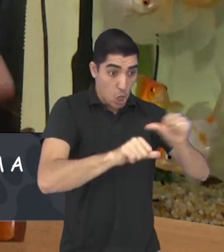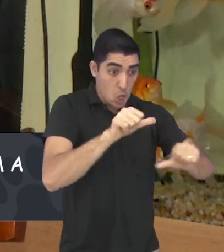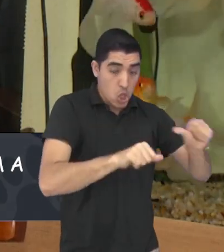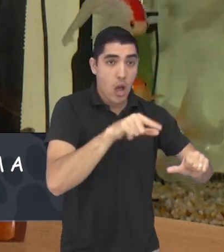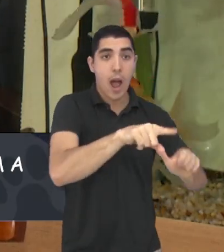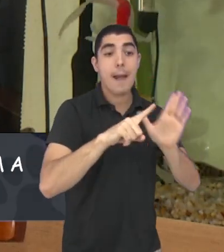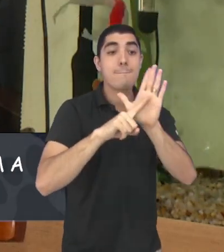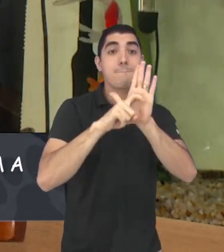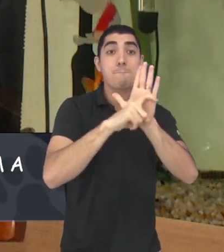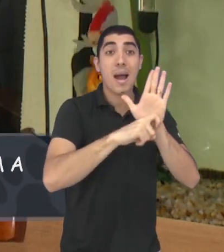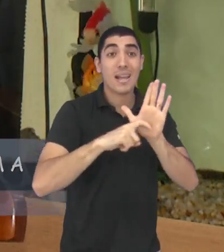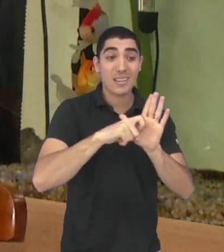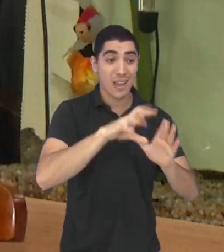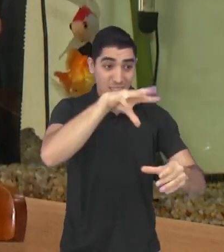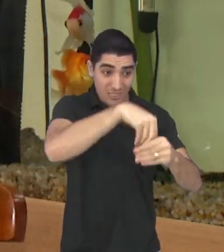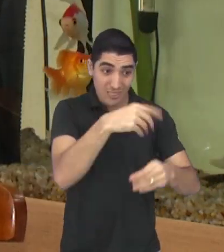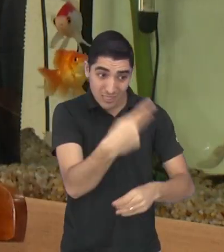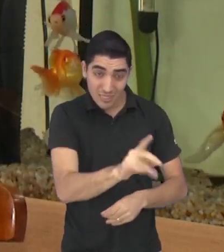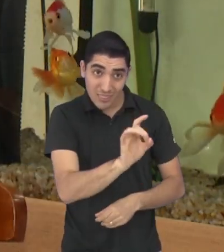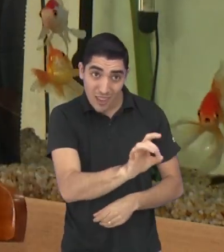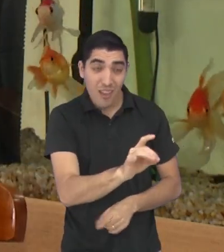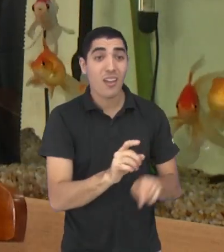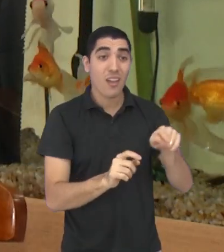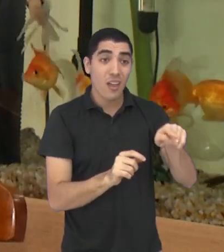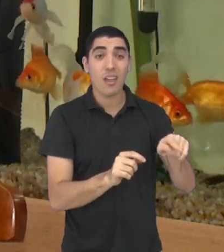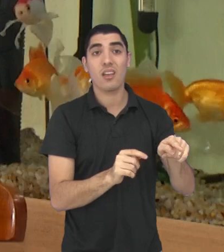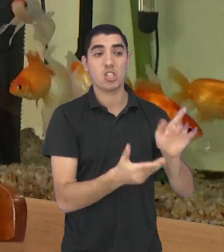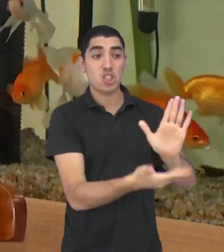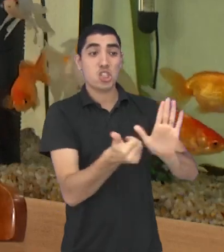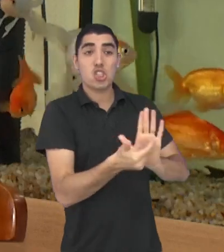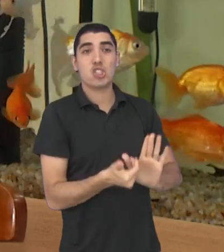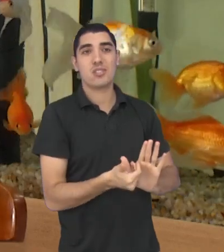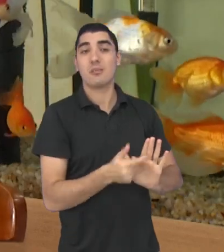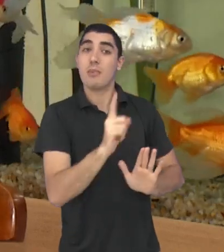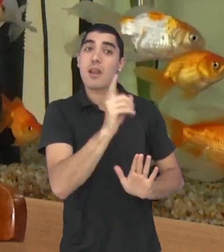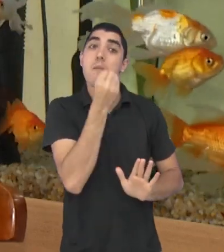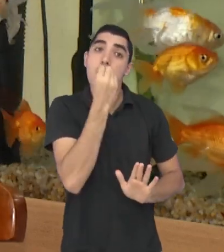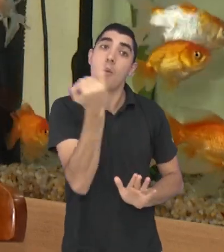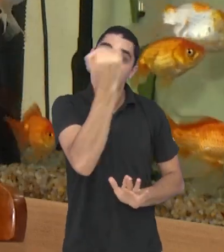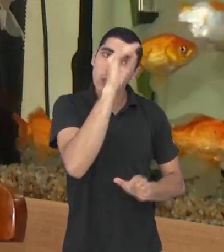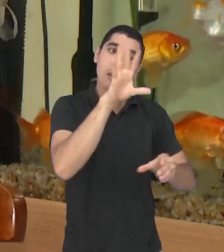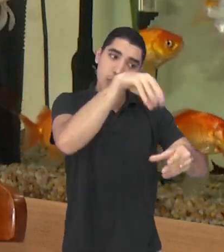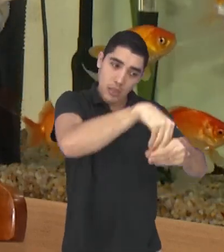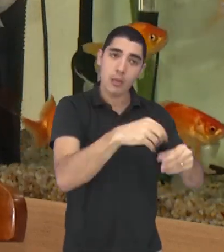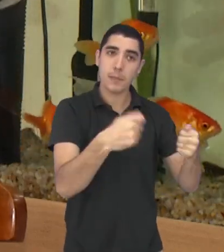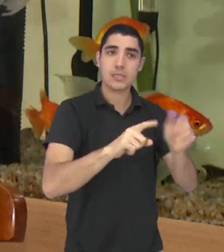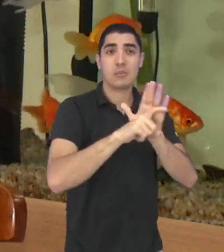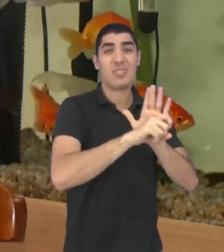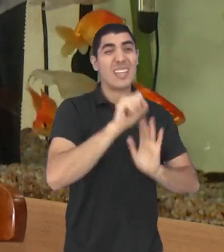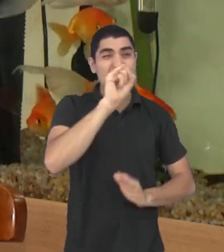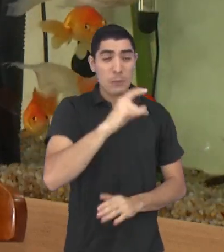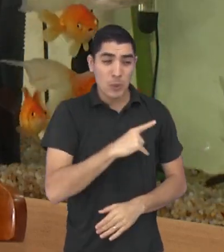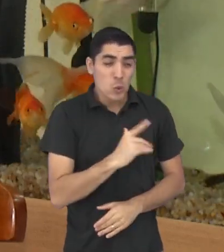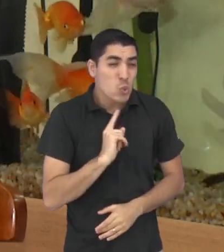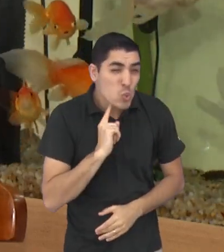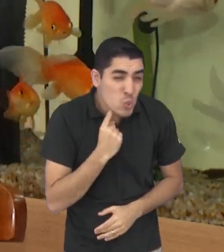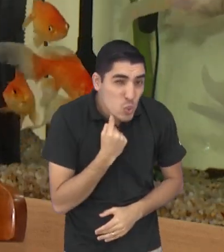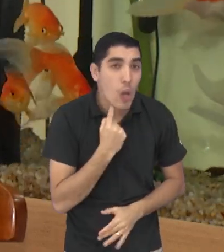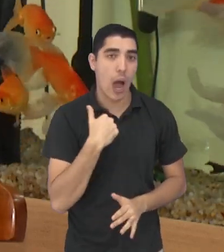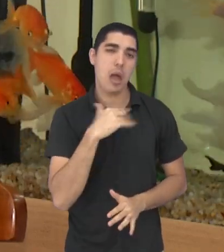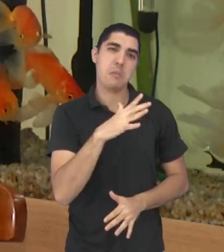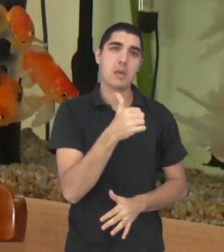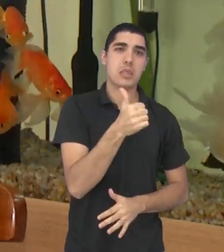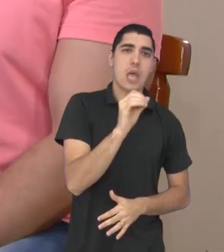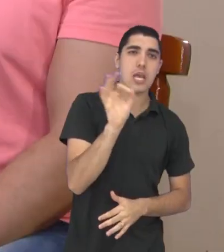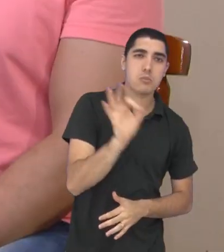do aquário, e aí não é bom isso para os peixes, então eu faço isso. Mas só quando está muito sujo que eu tiro tipo 10%,